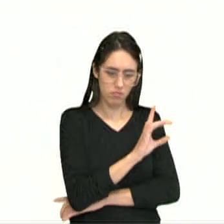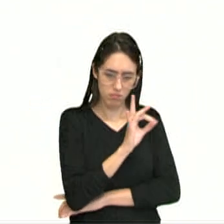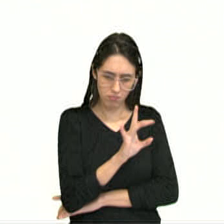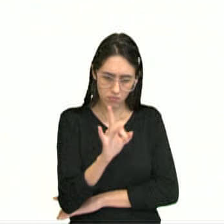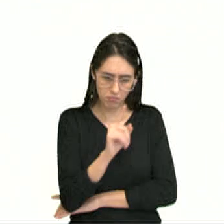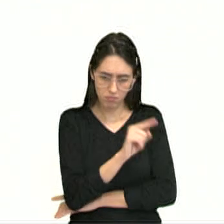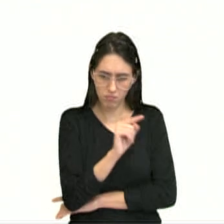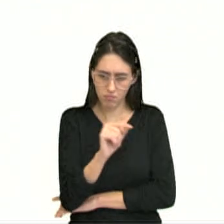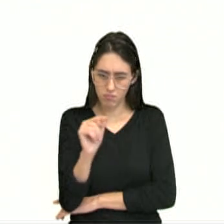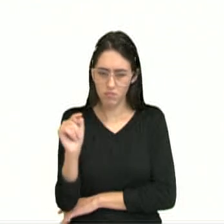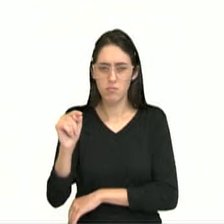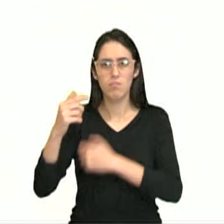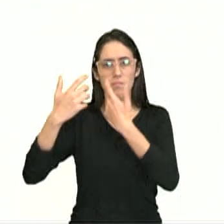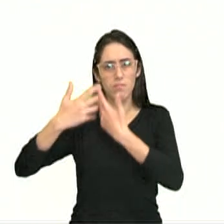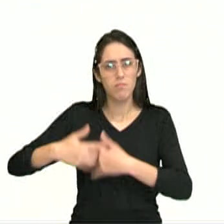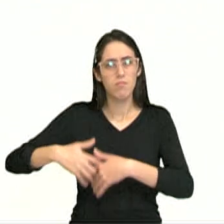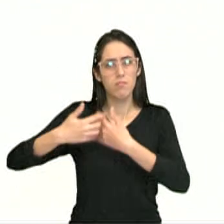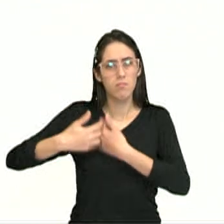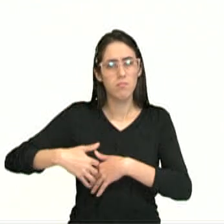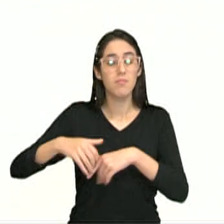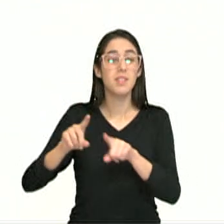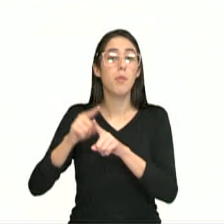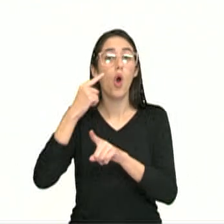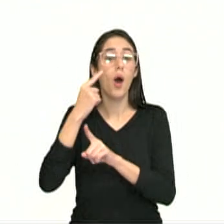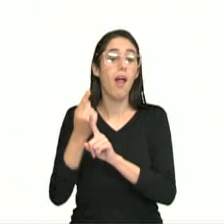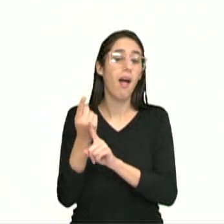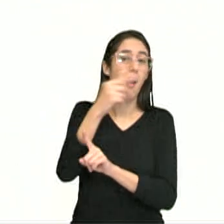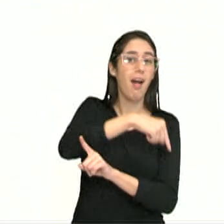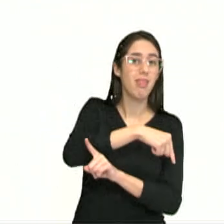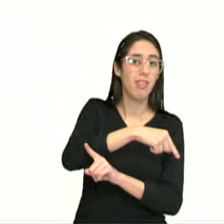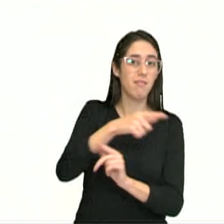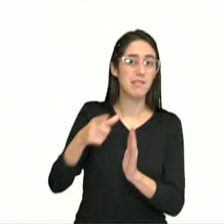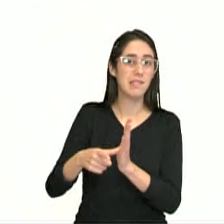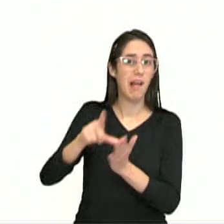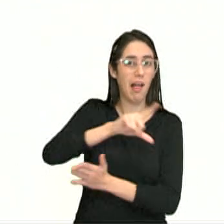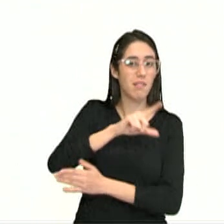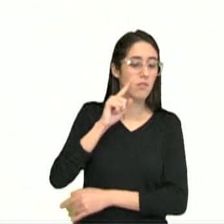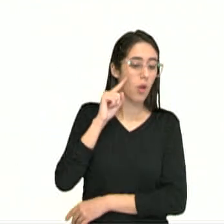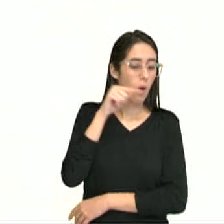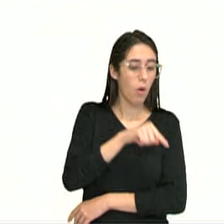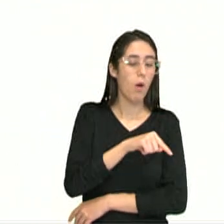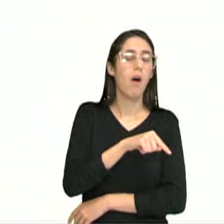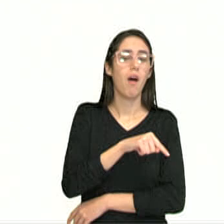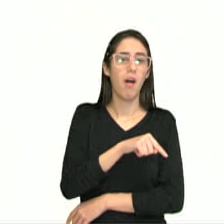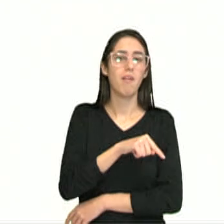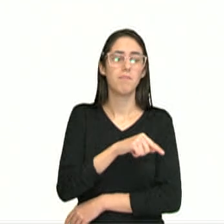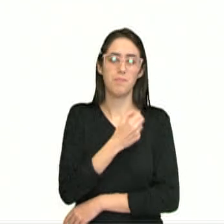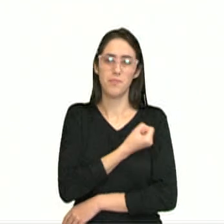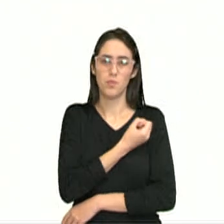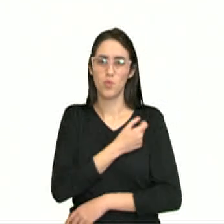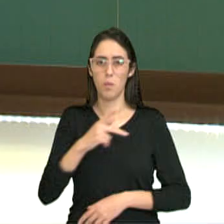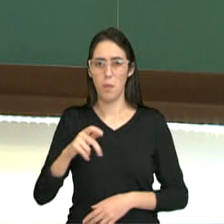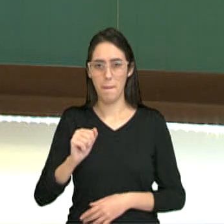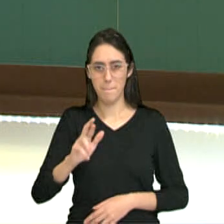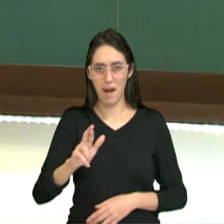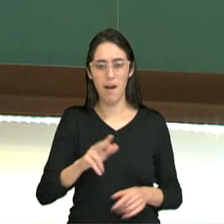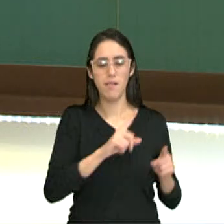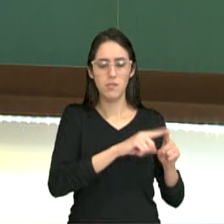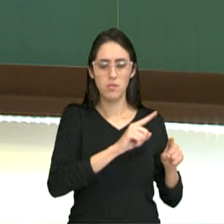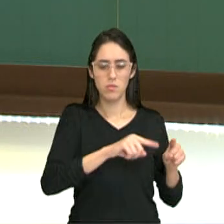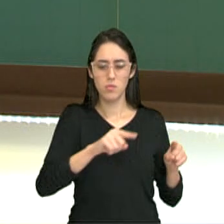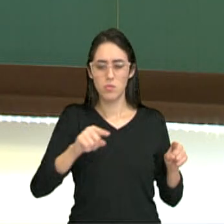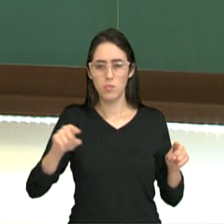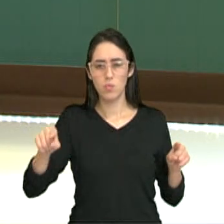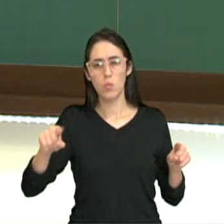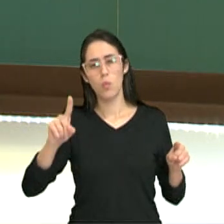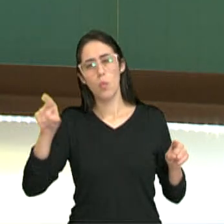e principalmente o termo anterior. Então, para a sequência dos números pares, o